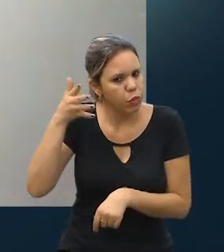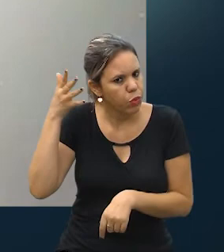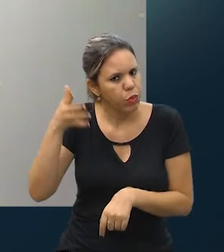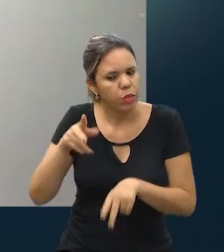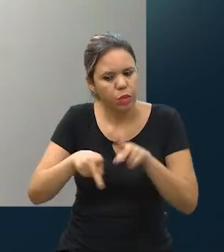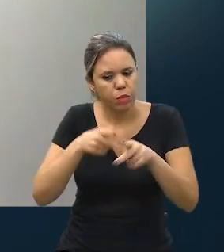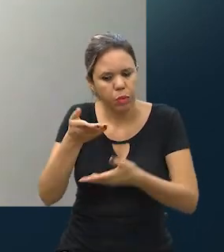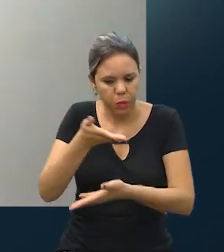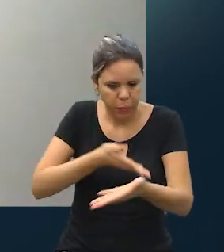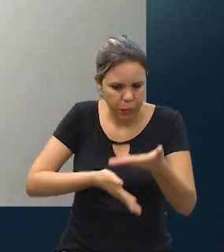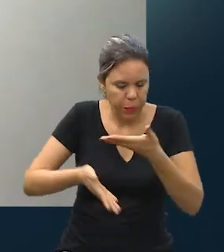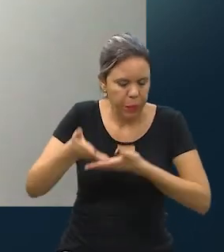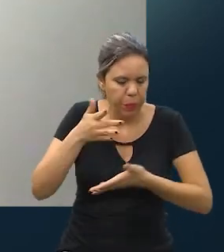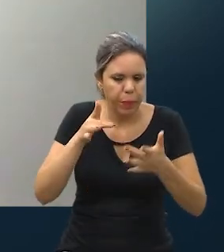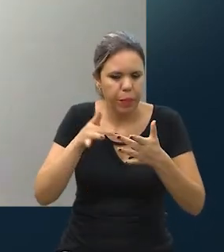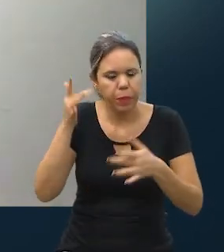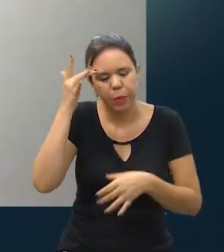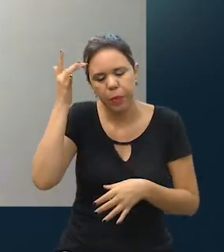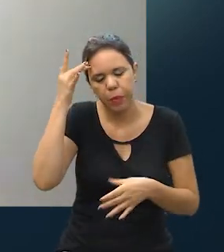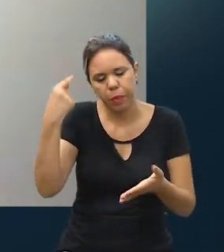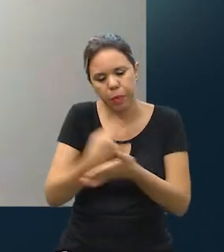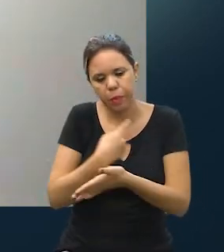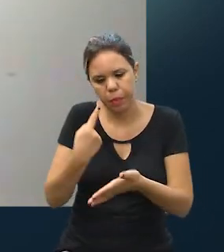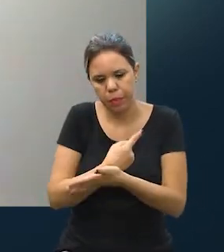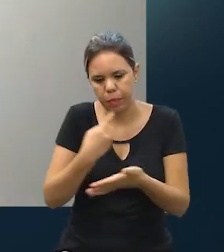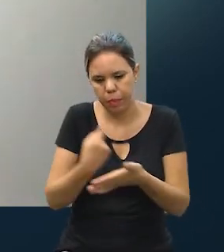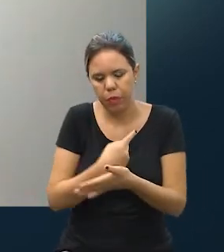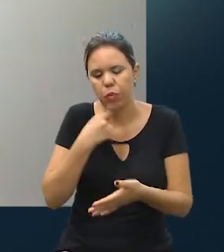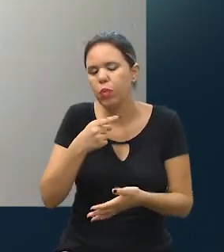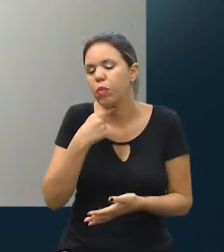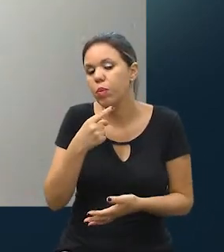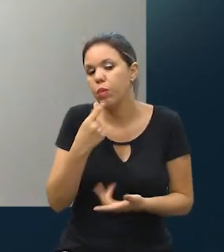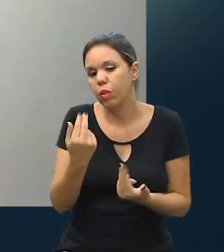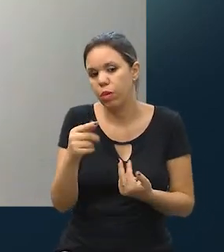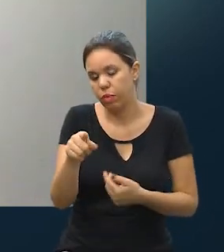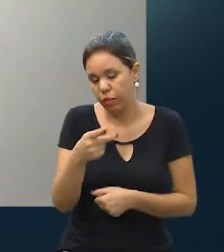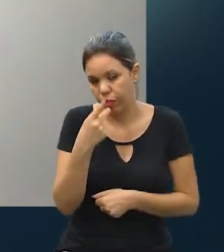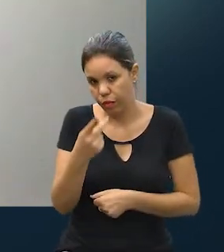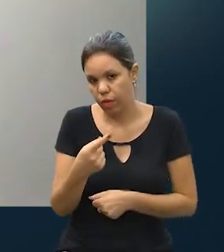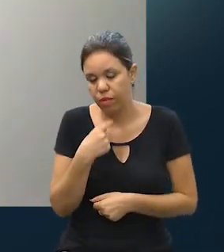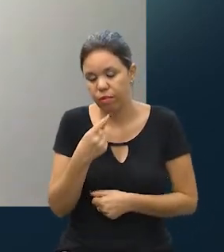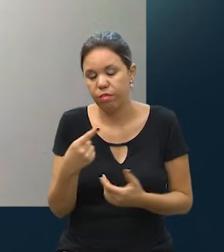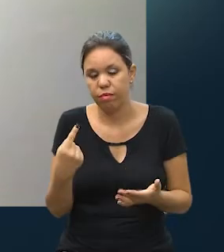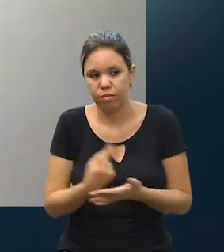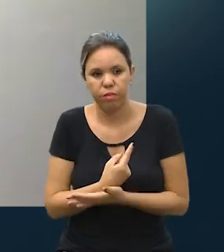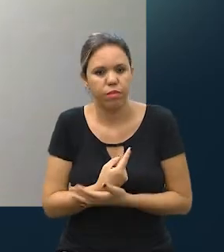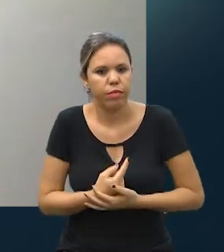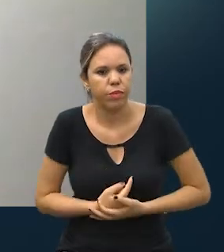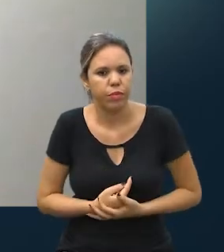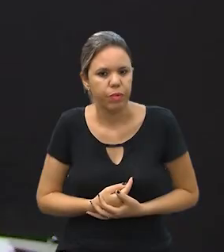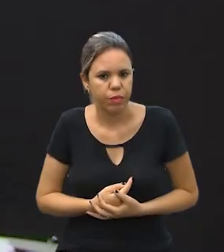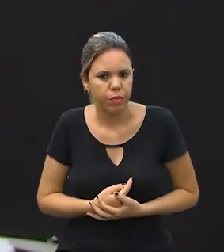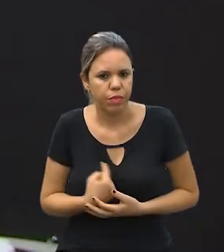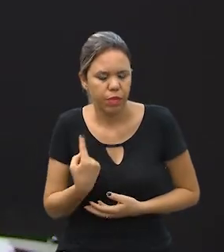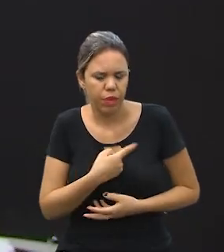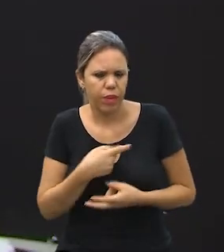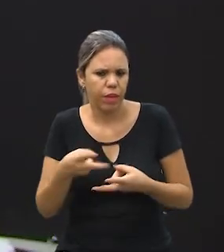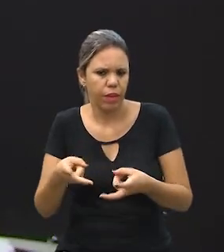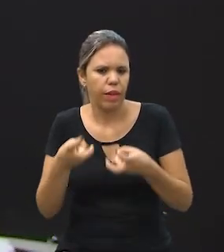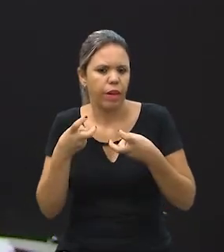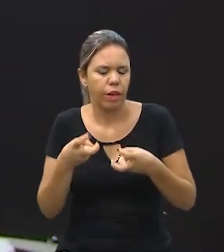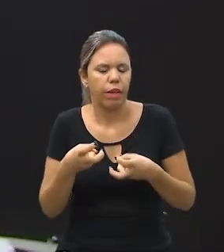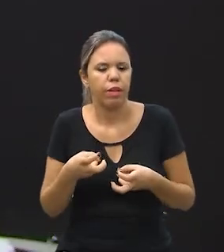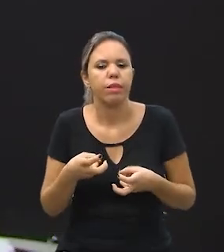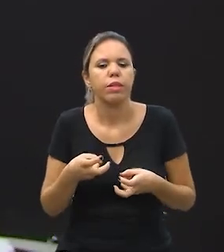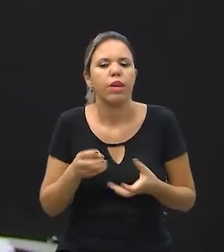público interage muito, o público maduro pergunta mesmo, questiona, aquilo que você falou, questionador. E o que a gente percebeu é que,